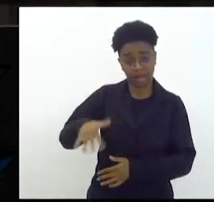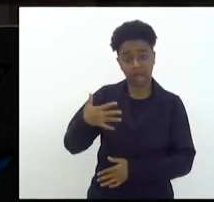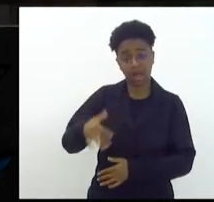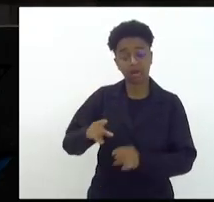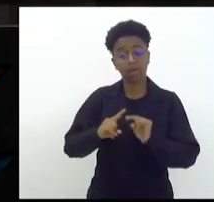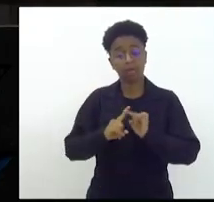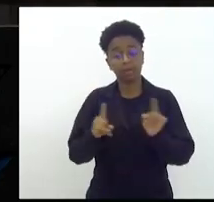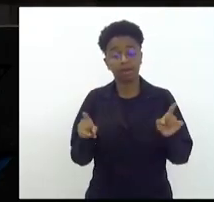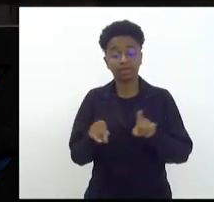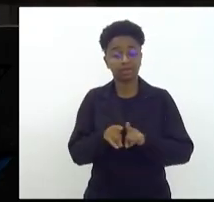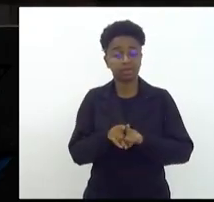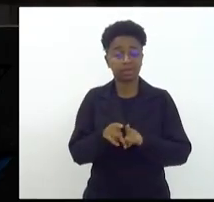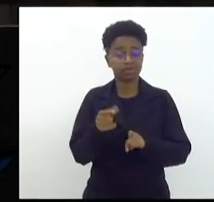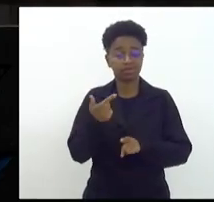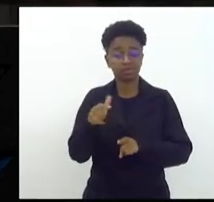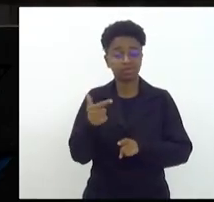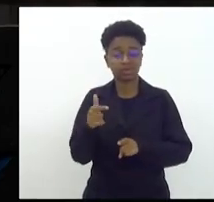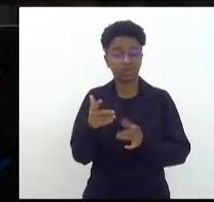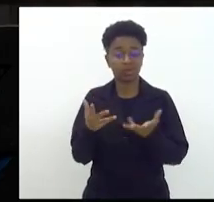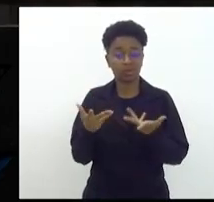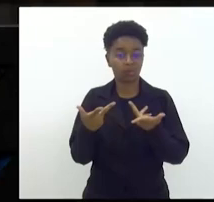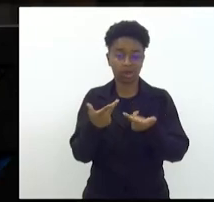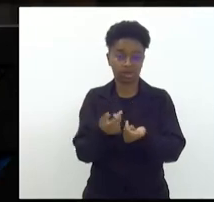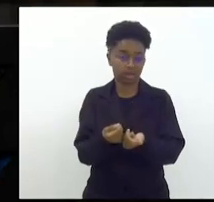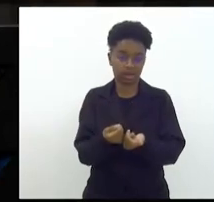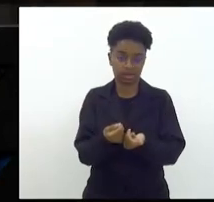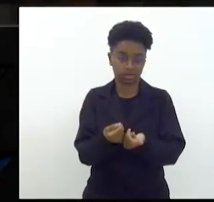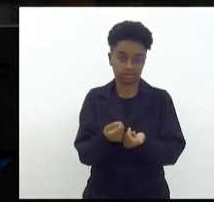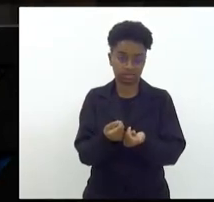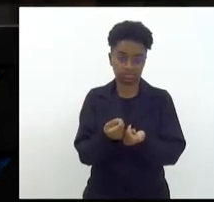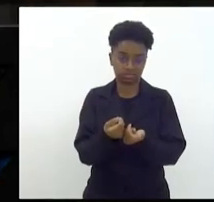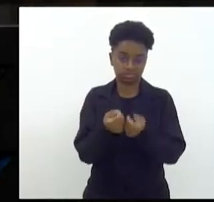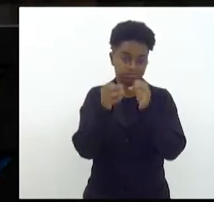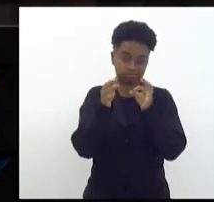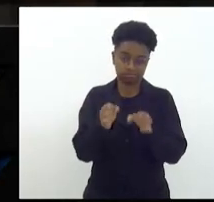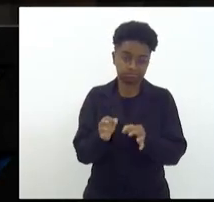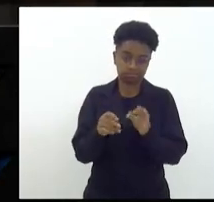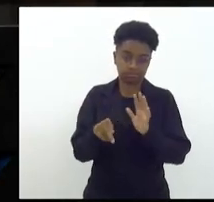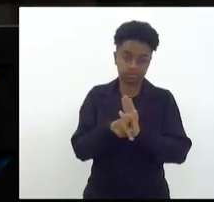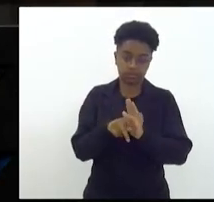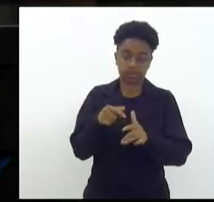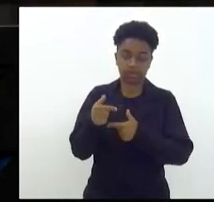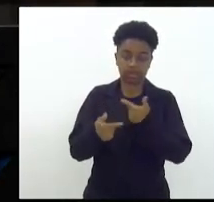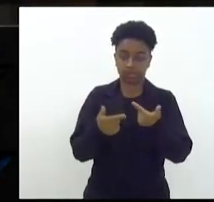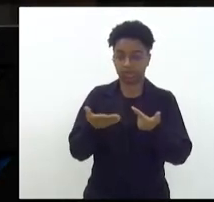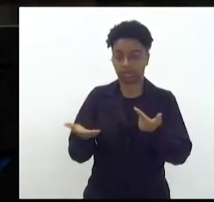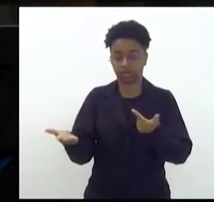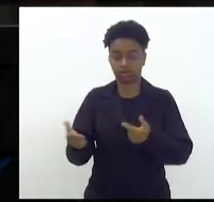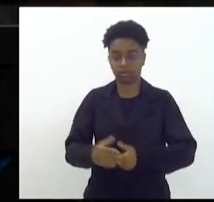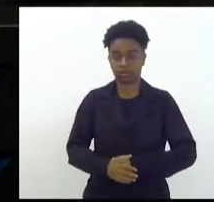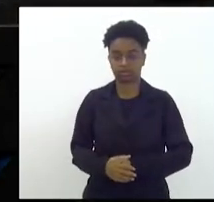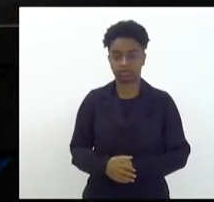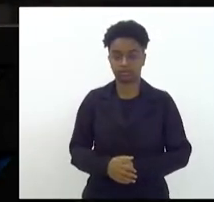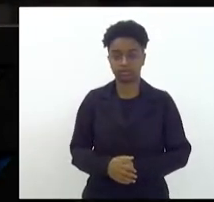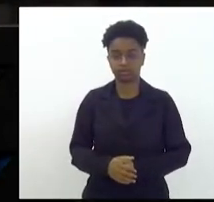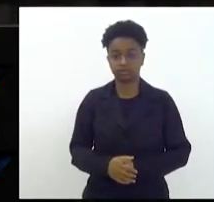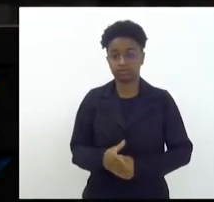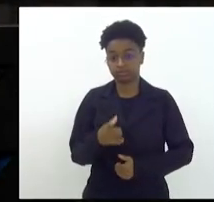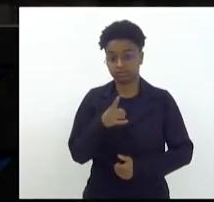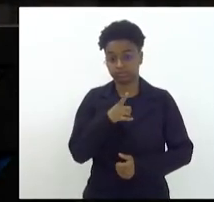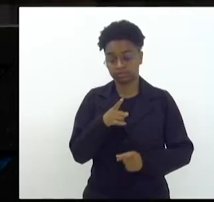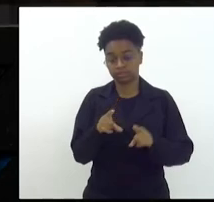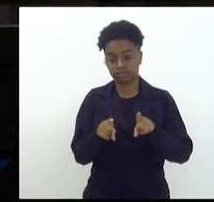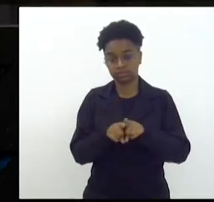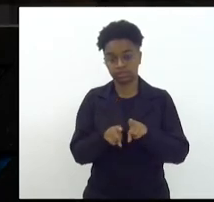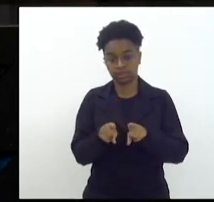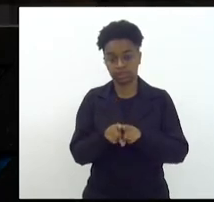e muitas vezes não tem a qualidade que deveria ter nesses serviços concedidos nós temos inclusive